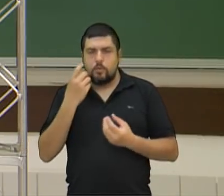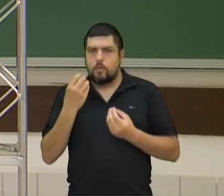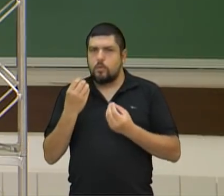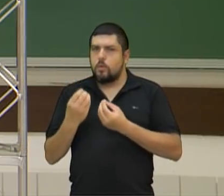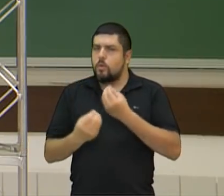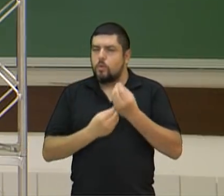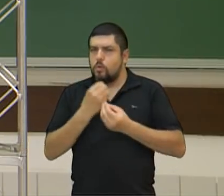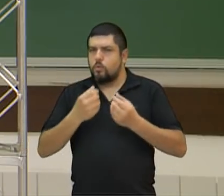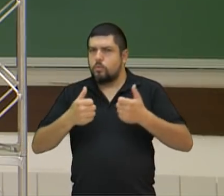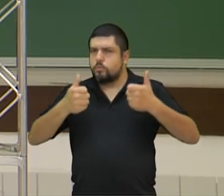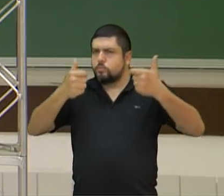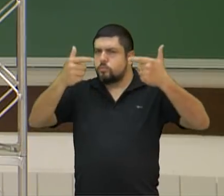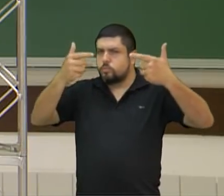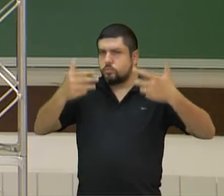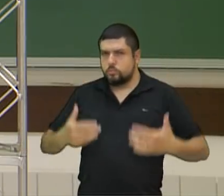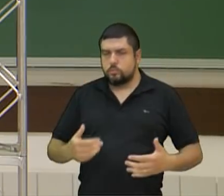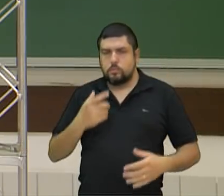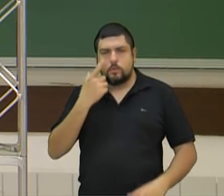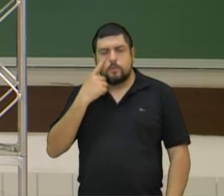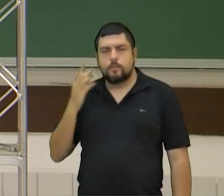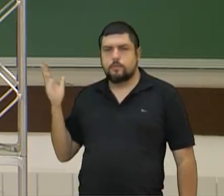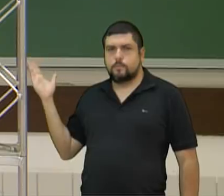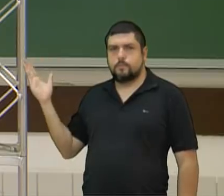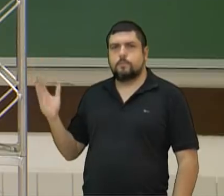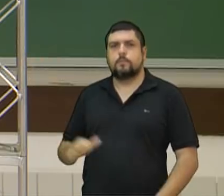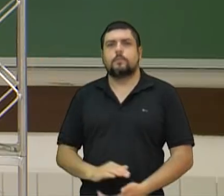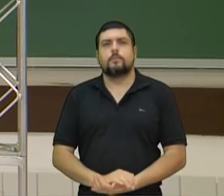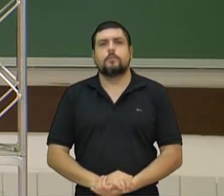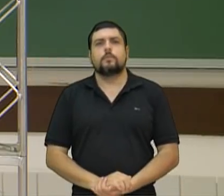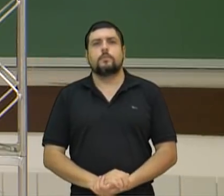Podemos até definir isso assim, ó.